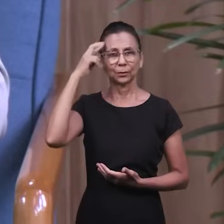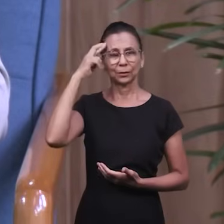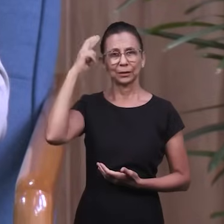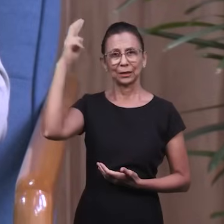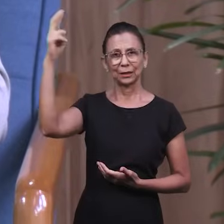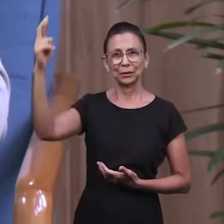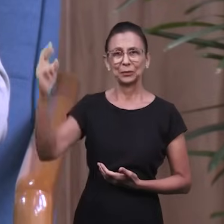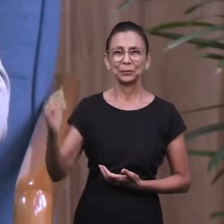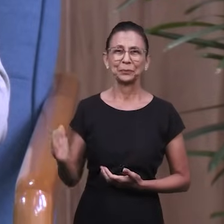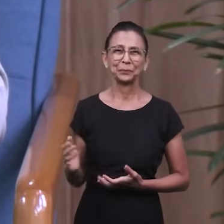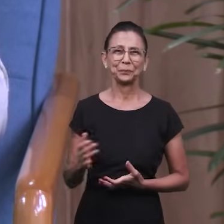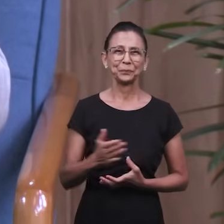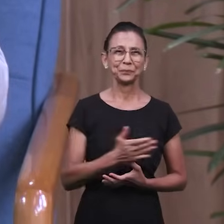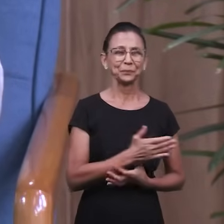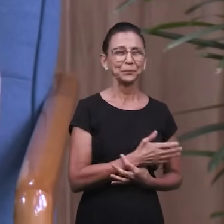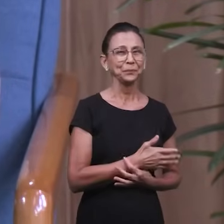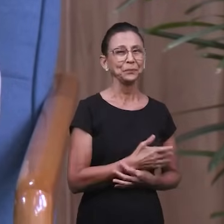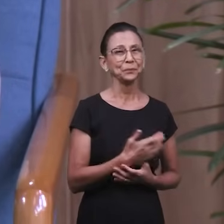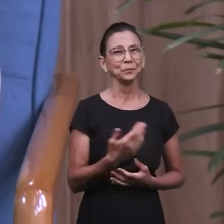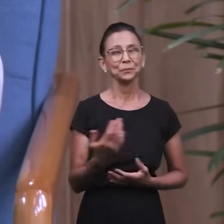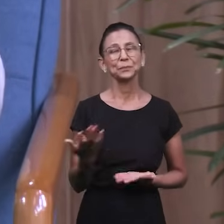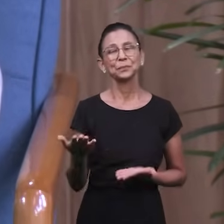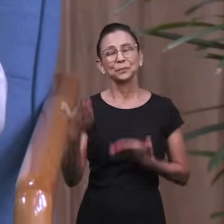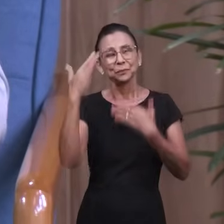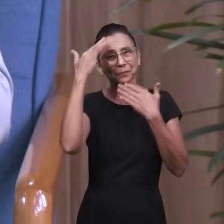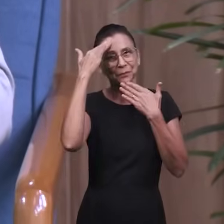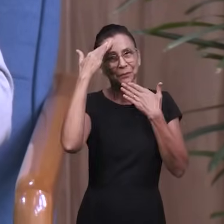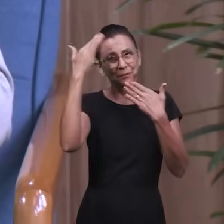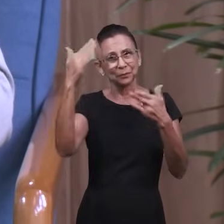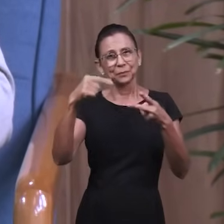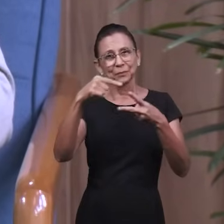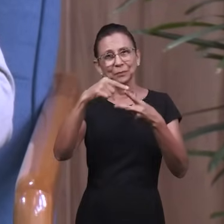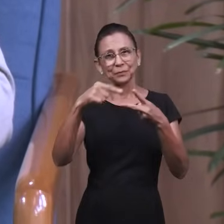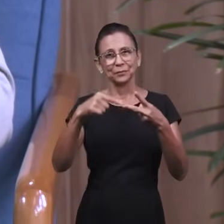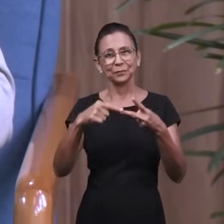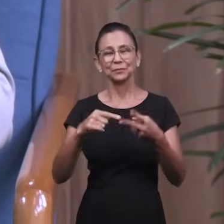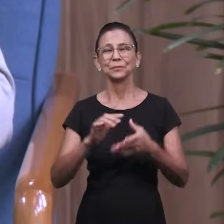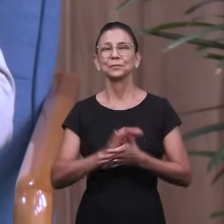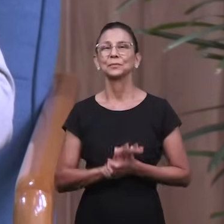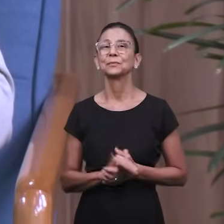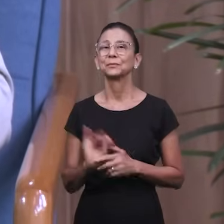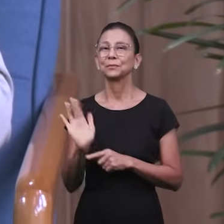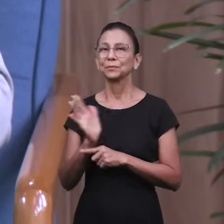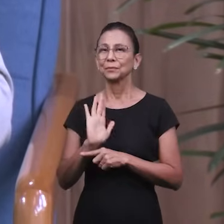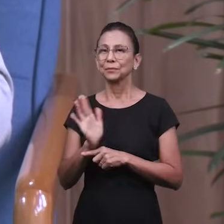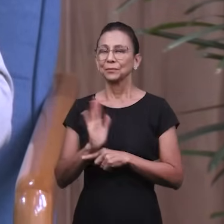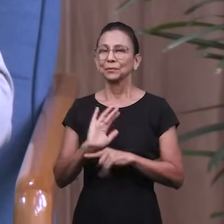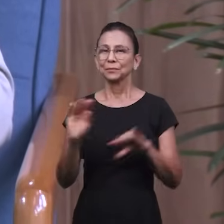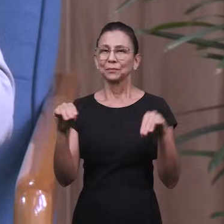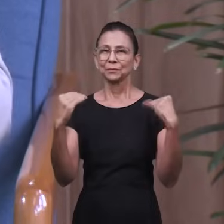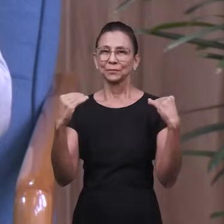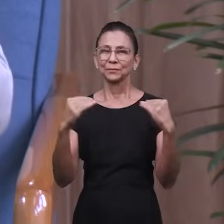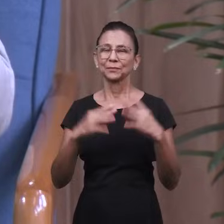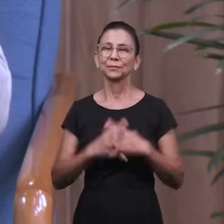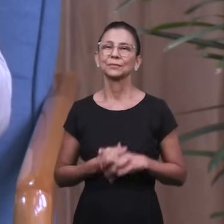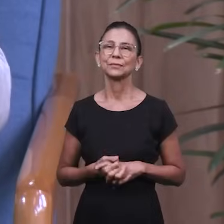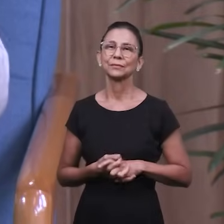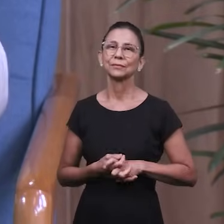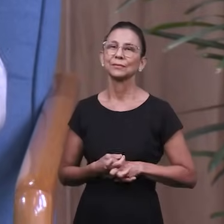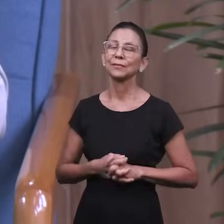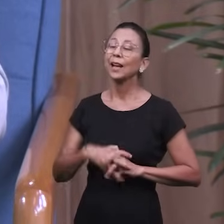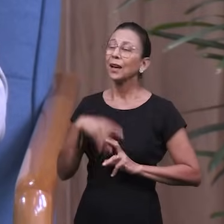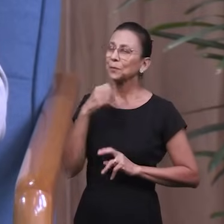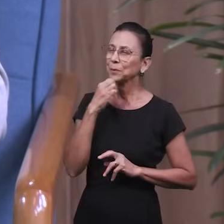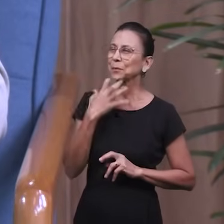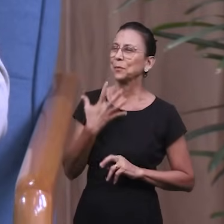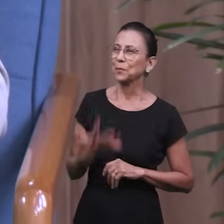servos do Senhor. Louvado seja o nome do Senhor. Também quero agradecer ao Luiz e à Luana por terem enviado esses vídeos para nós. E é uma bênção